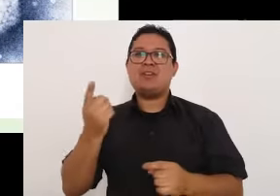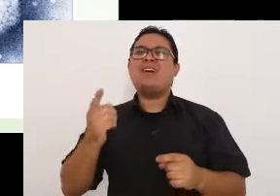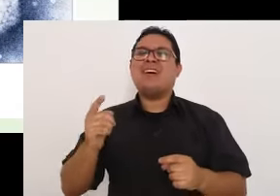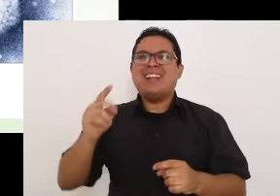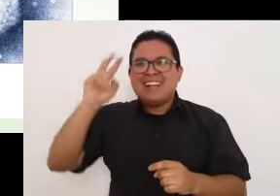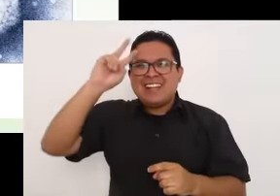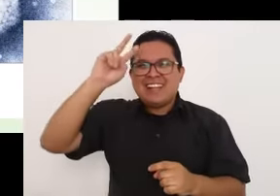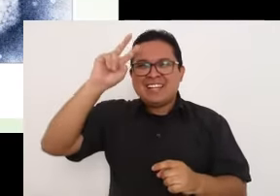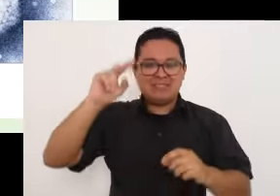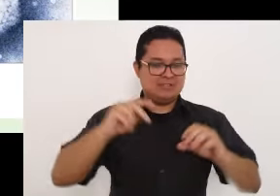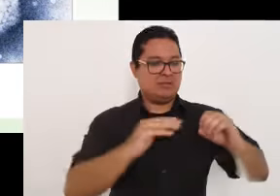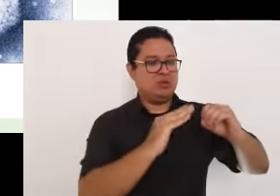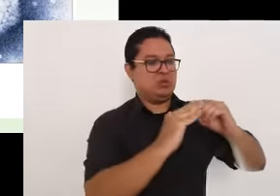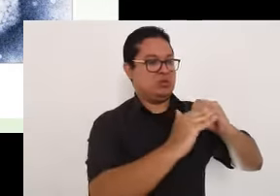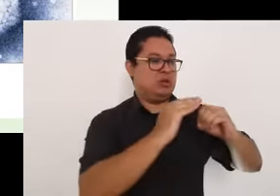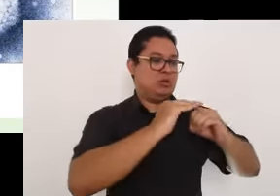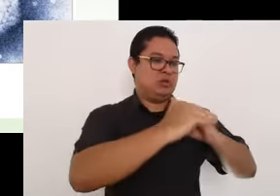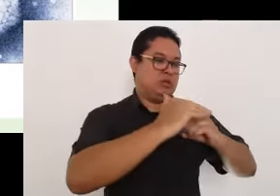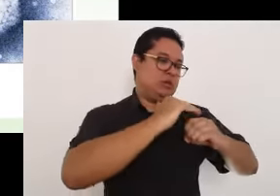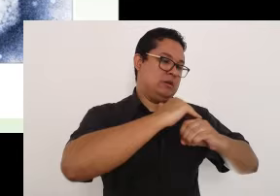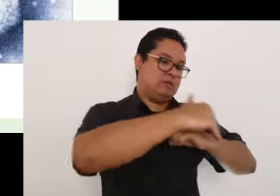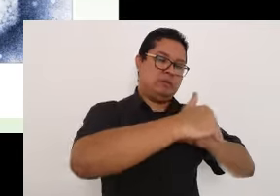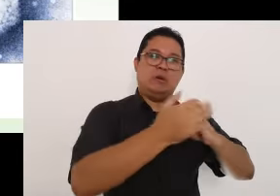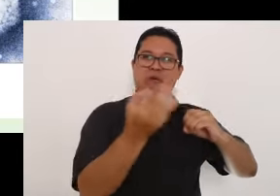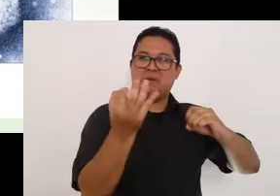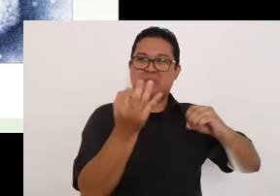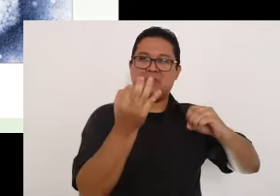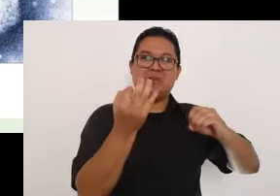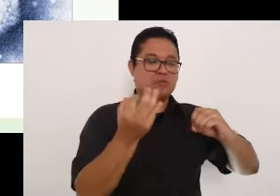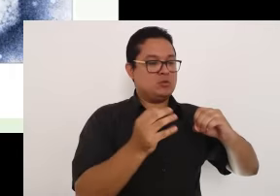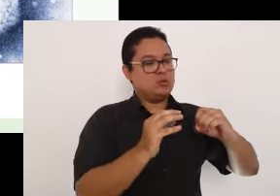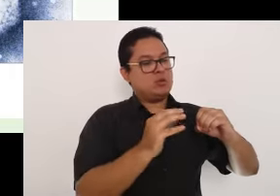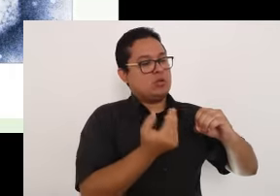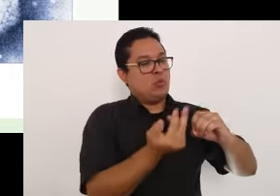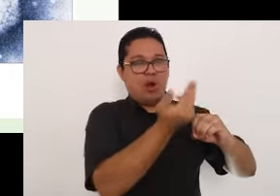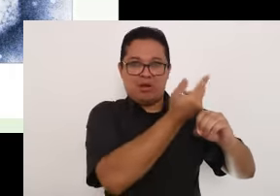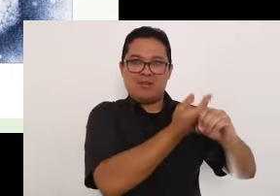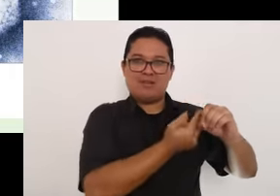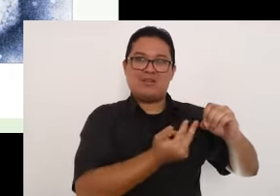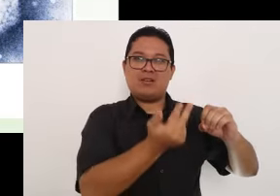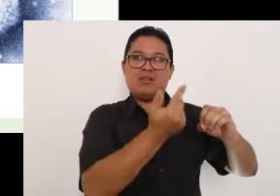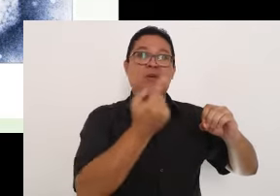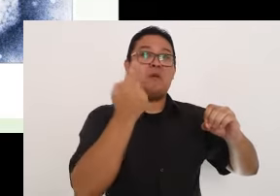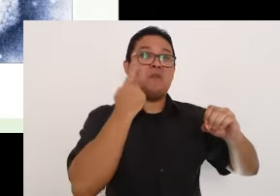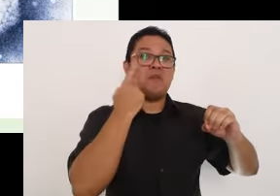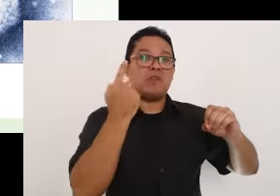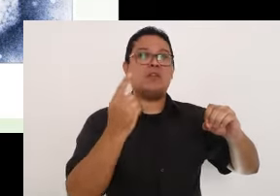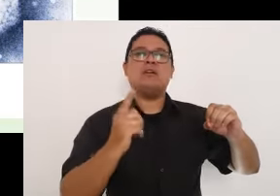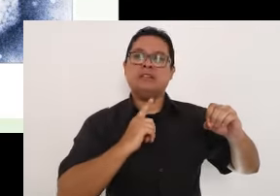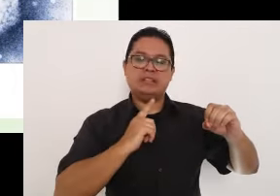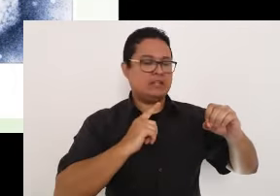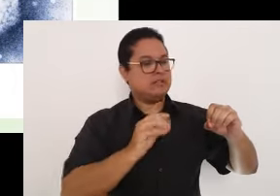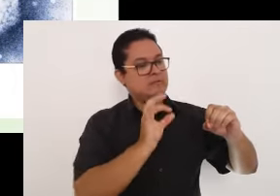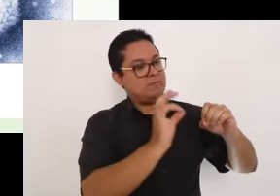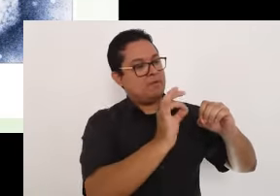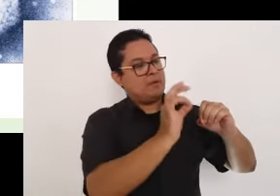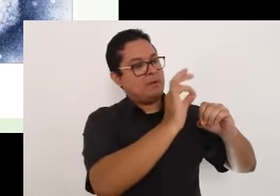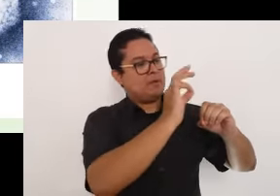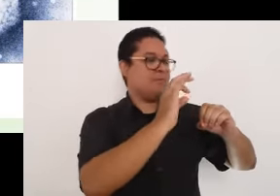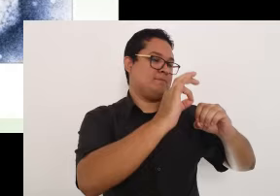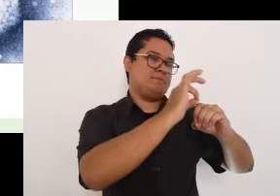aquele vírus simétrico bonitinho, tá? A gente vai chamar de um vírus dicosaédrico. Olha que bonitinho ele, tá?